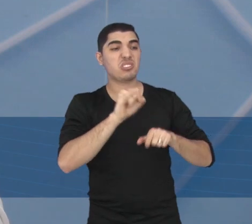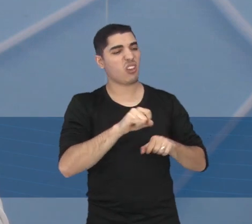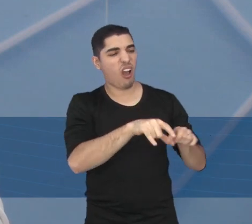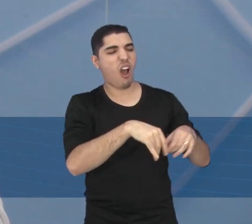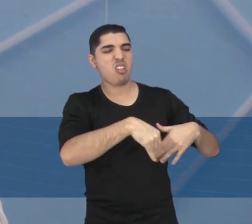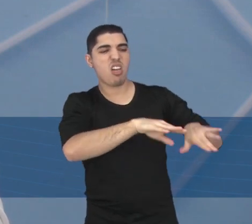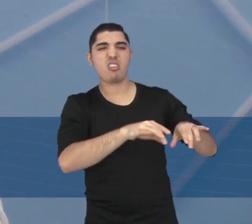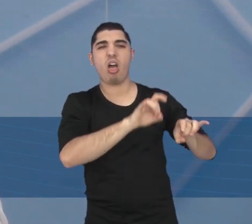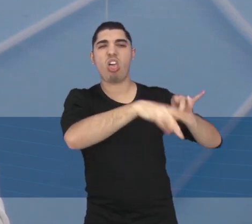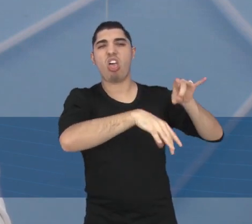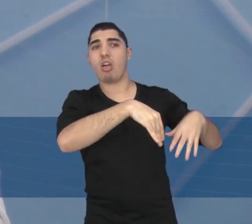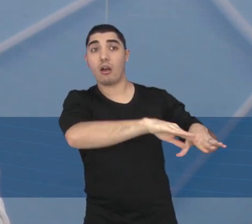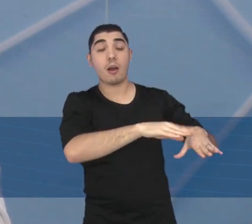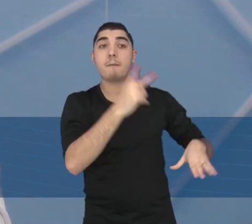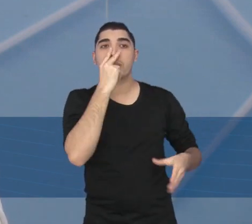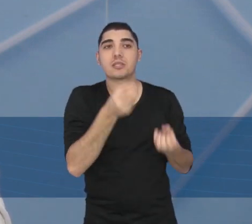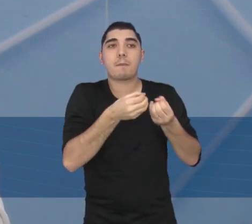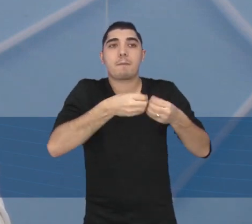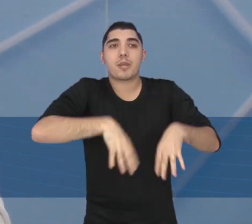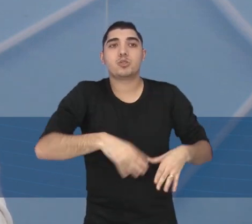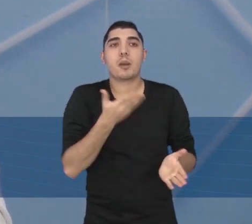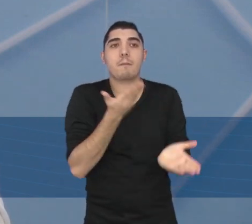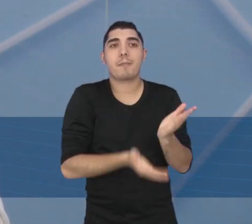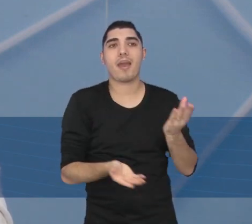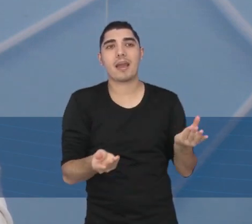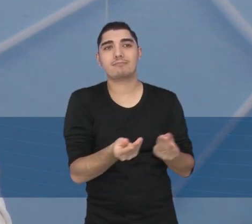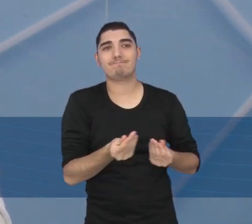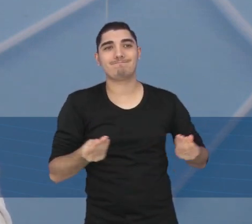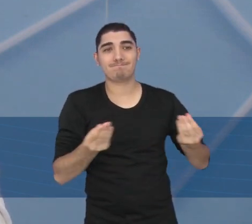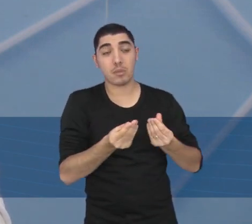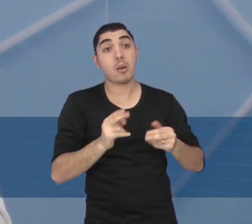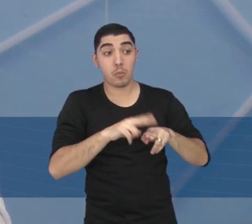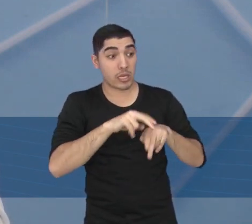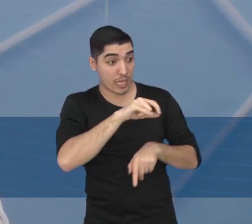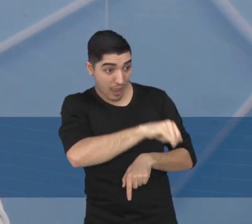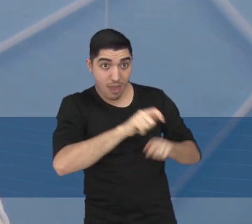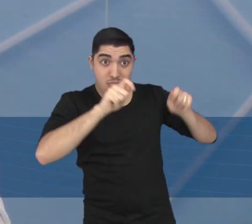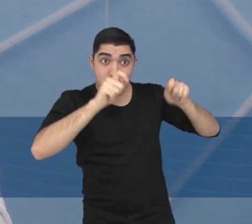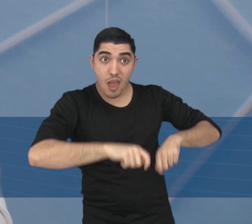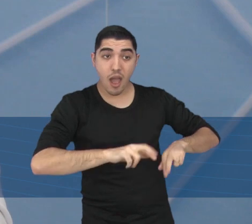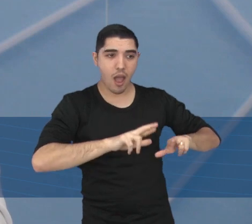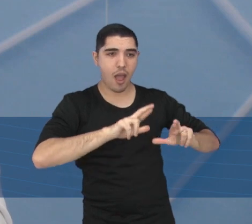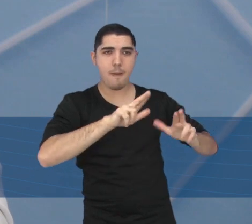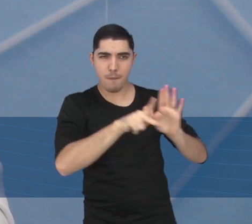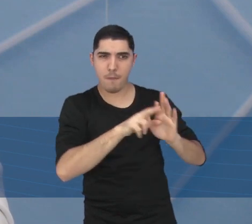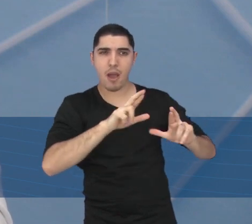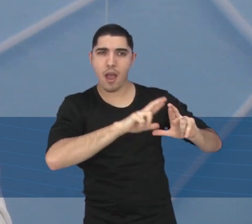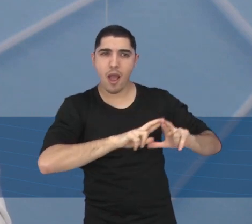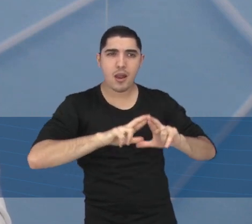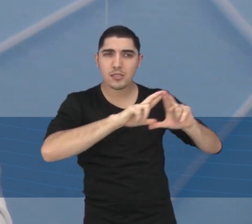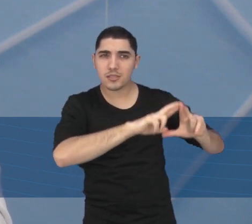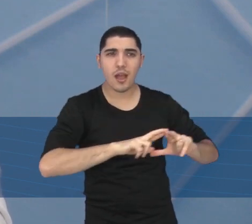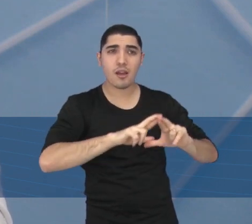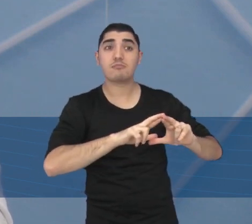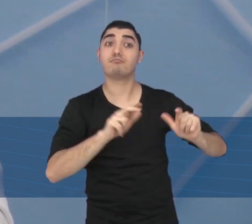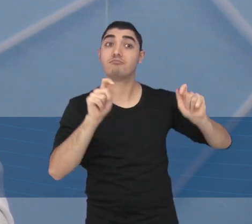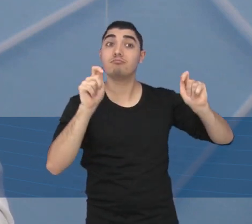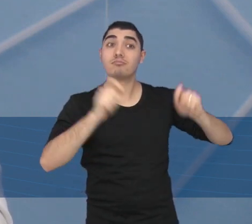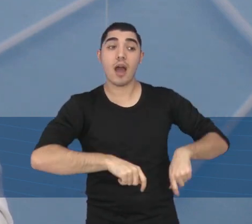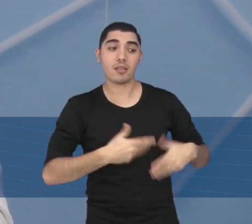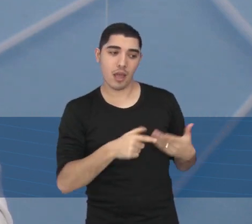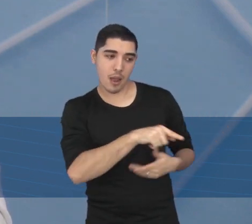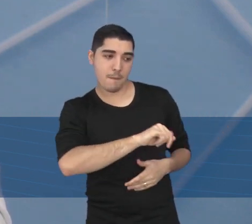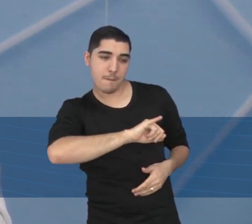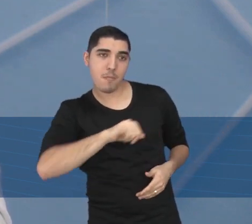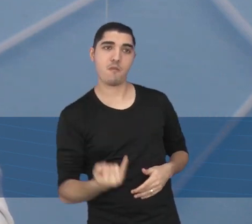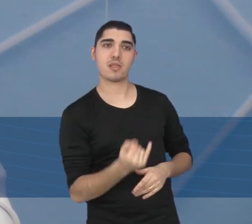não aproveitar isso, sabendo que a maioria desses eletrônicos são de fato recicláveis, a gente consegue recuperar ali todos os